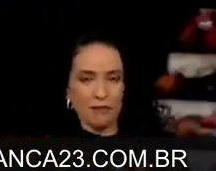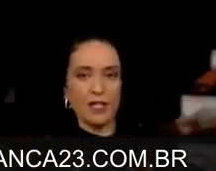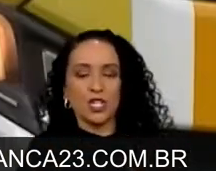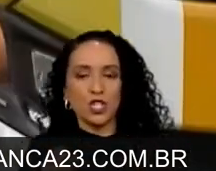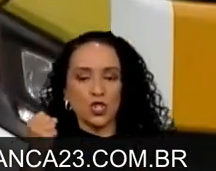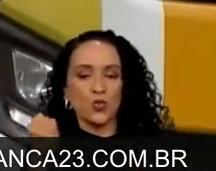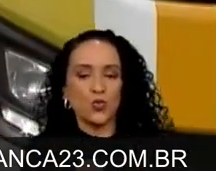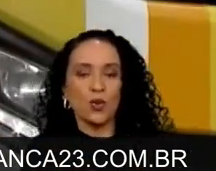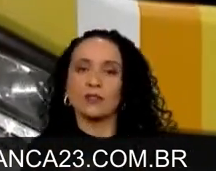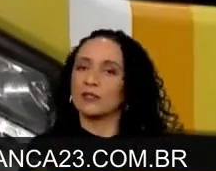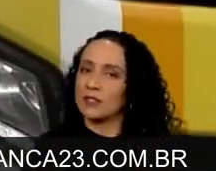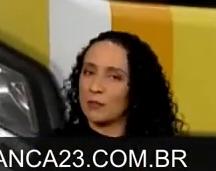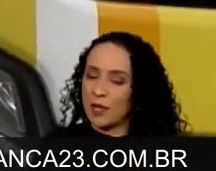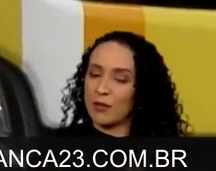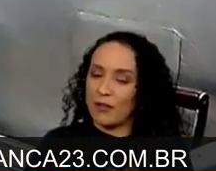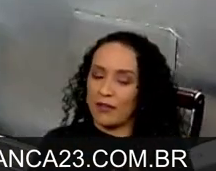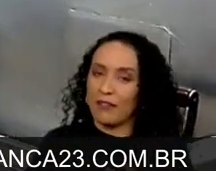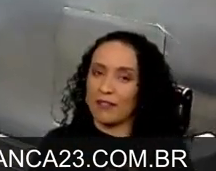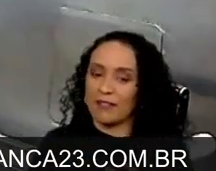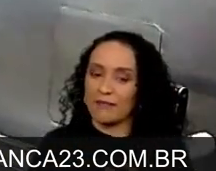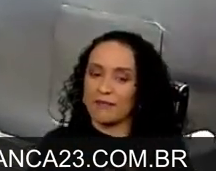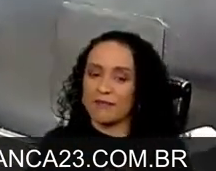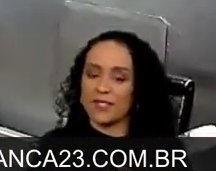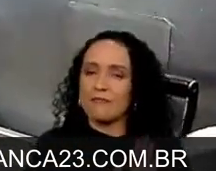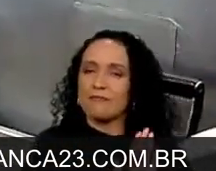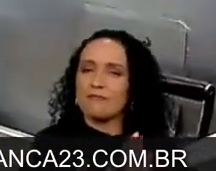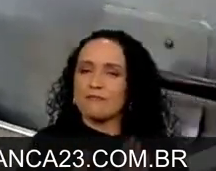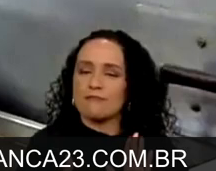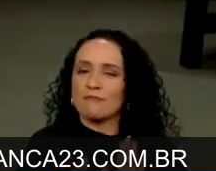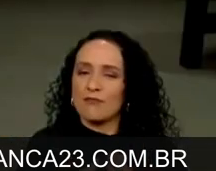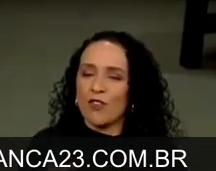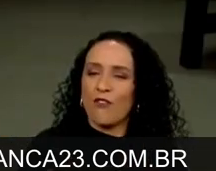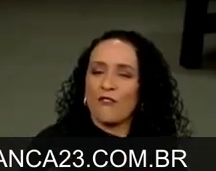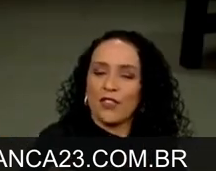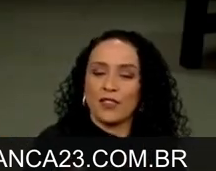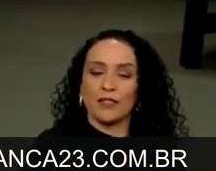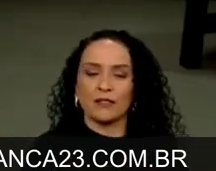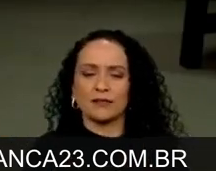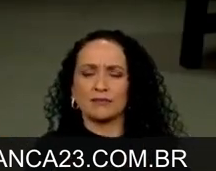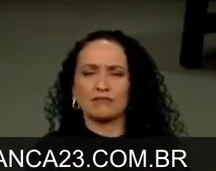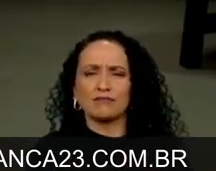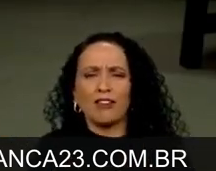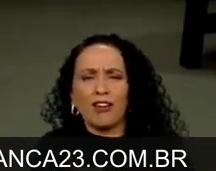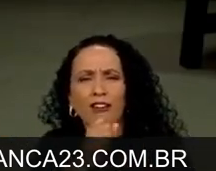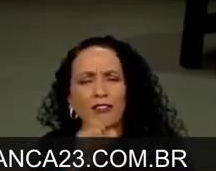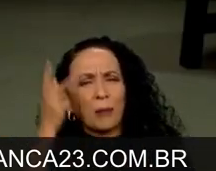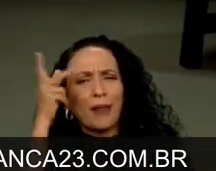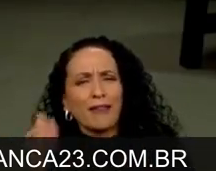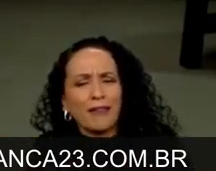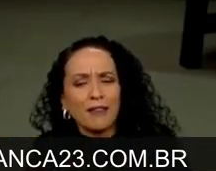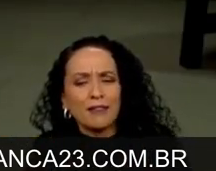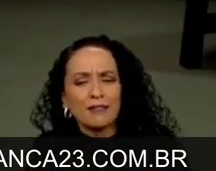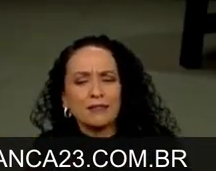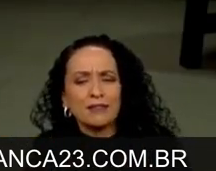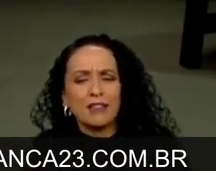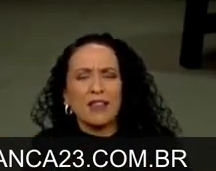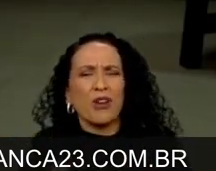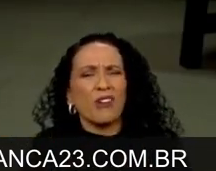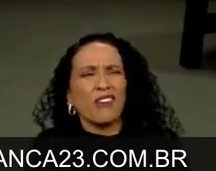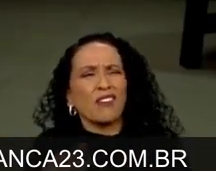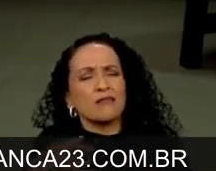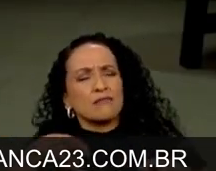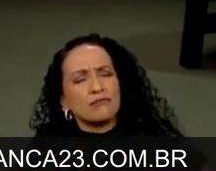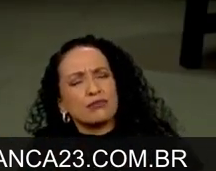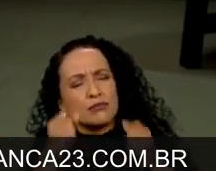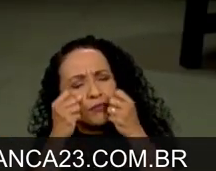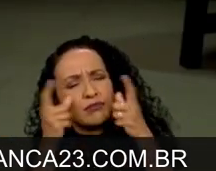segurança e ainda acrescenta um propósito de vida. Envelhecer para quê? O que vai me tirar da cama hoje